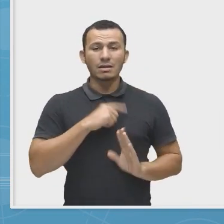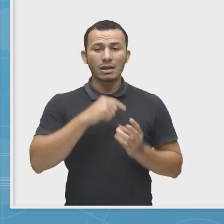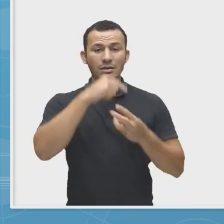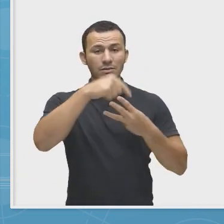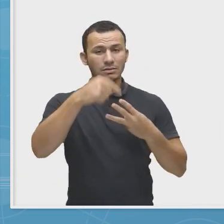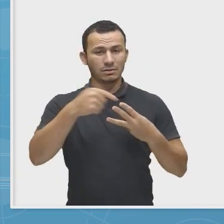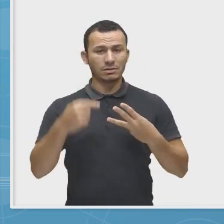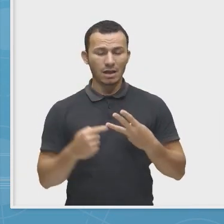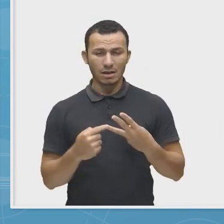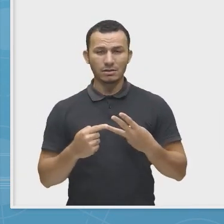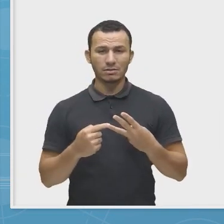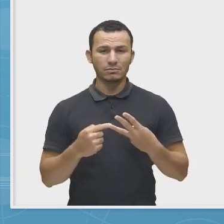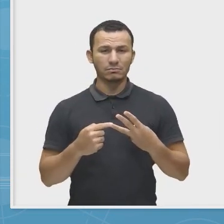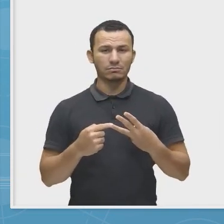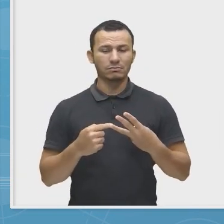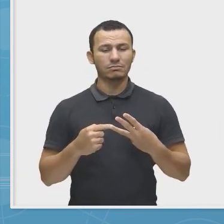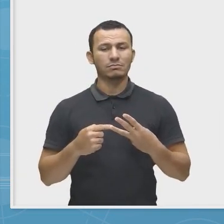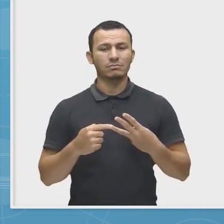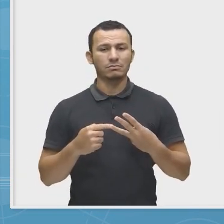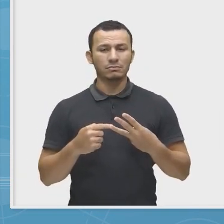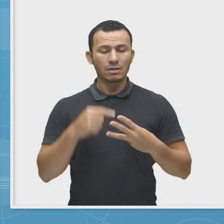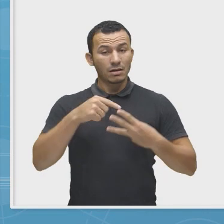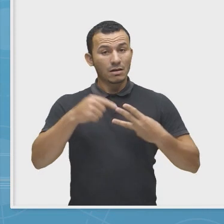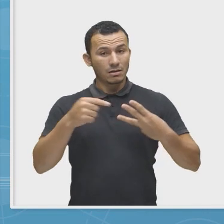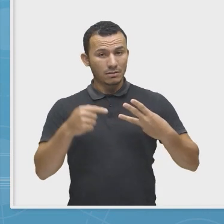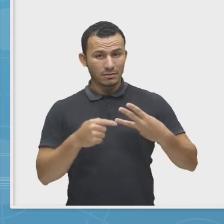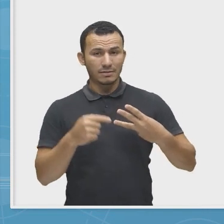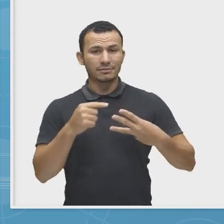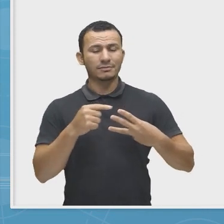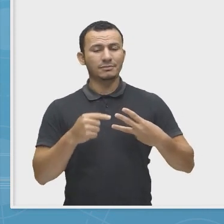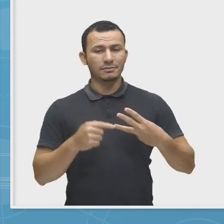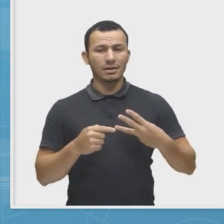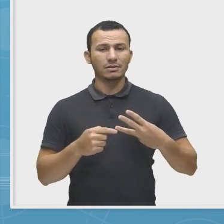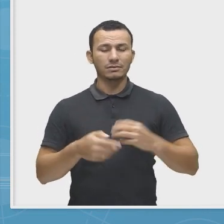3 alternativas, aliás, temos 3